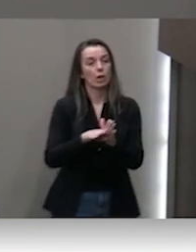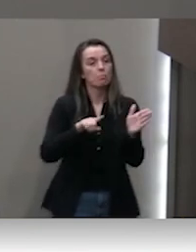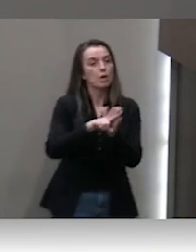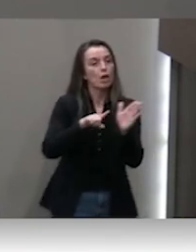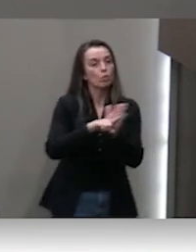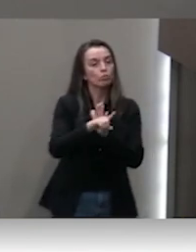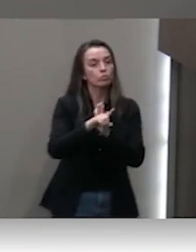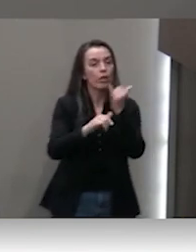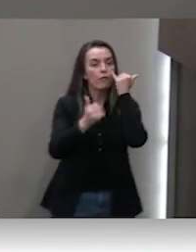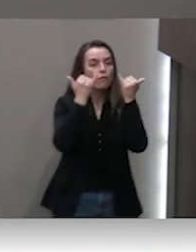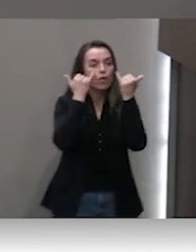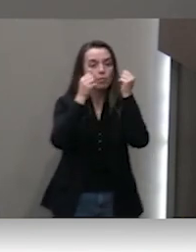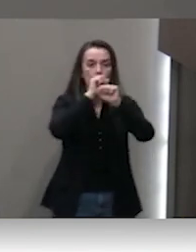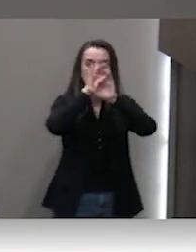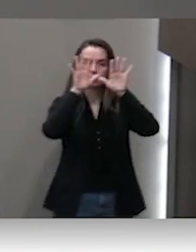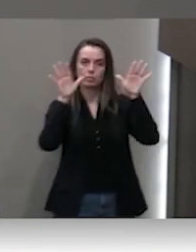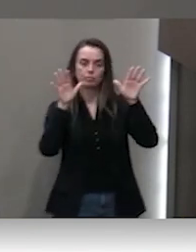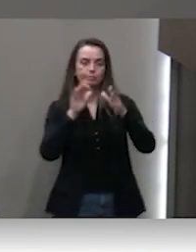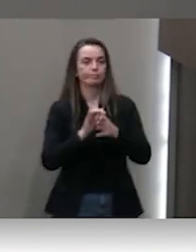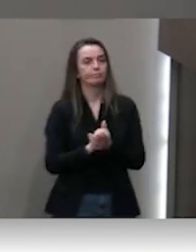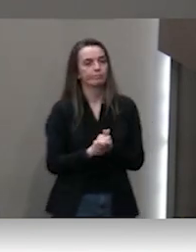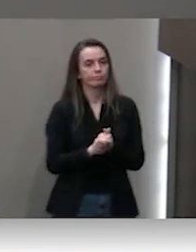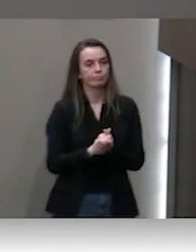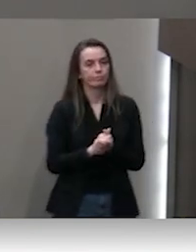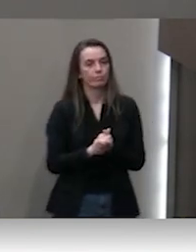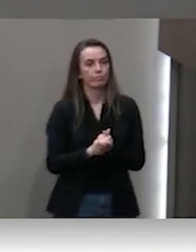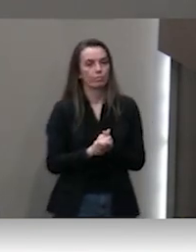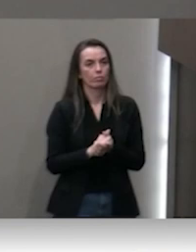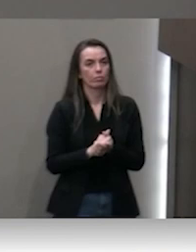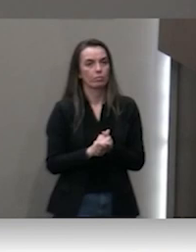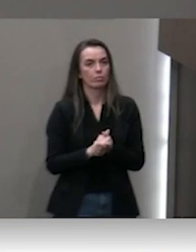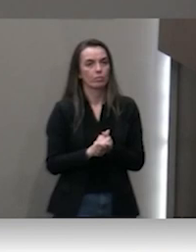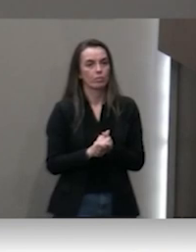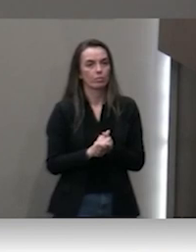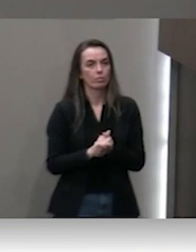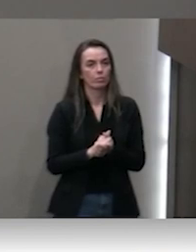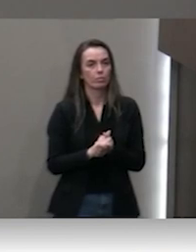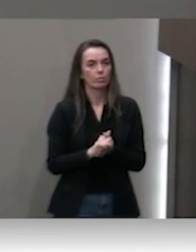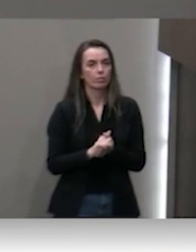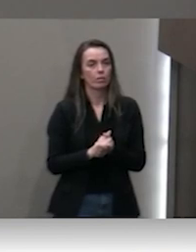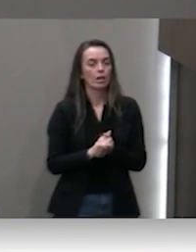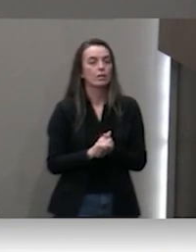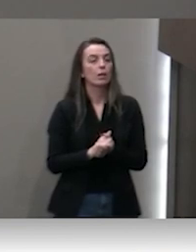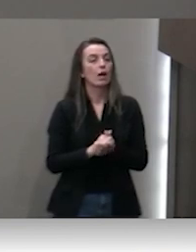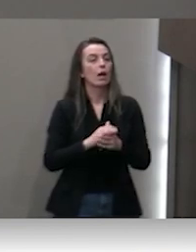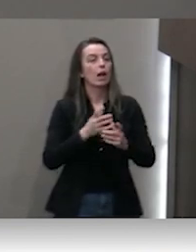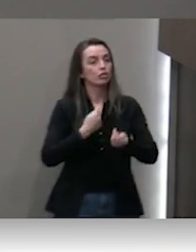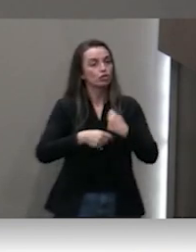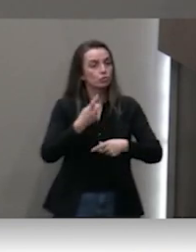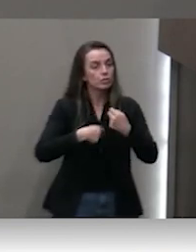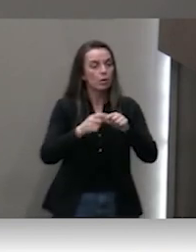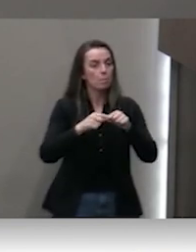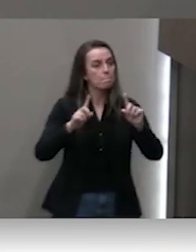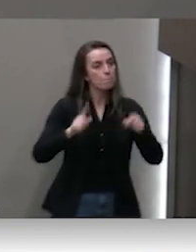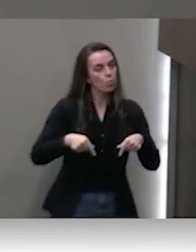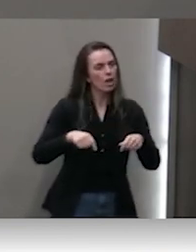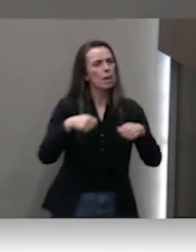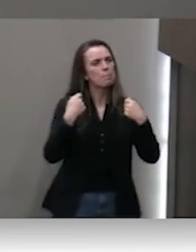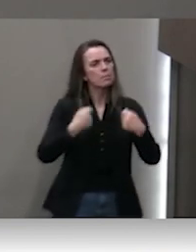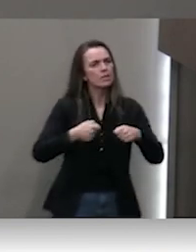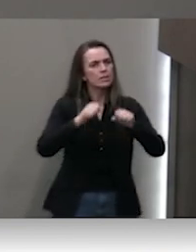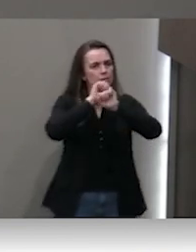de transparência. Então, quanto mais a administração pública for